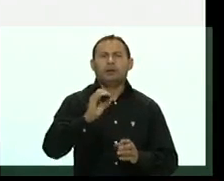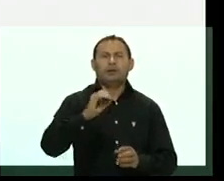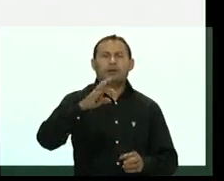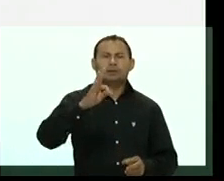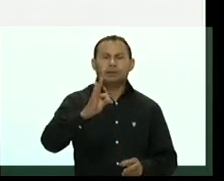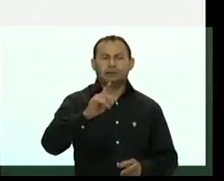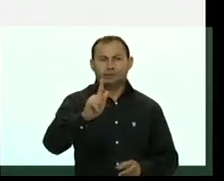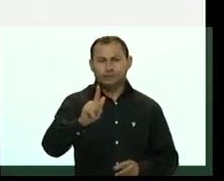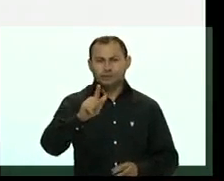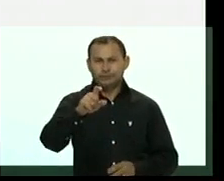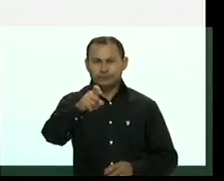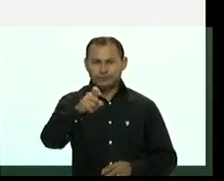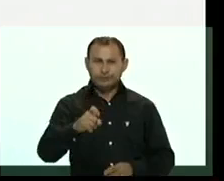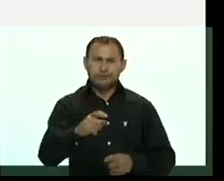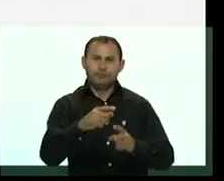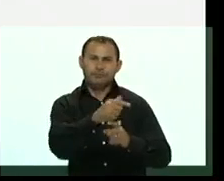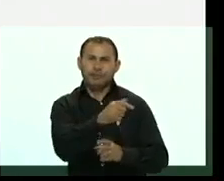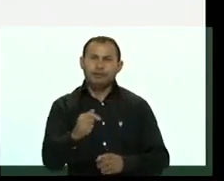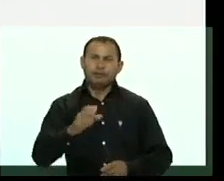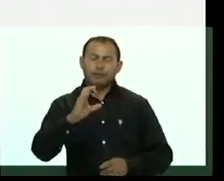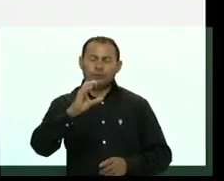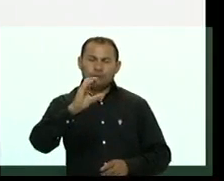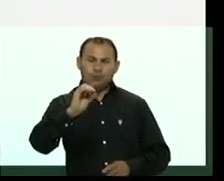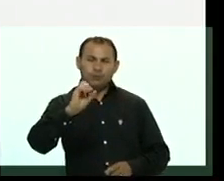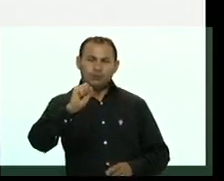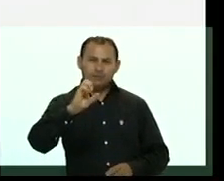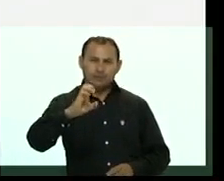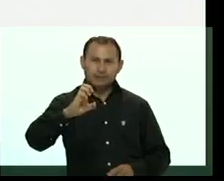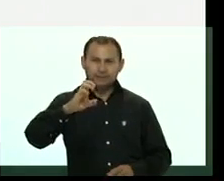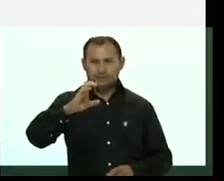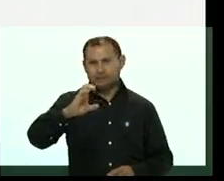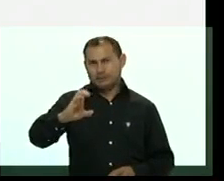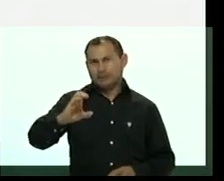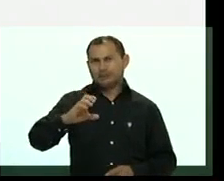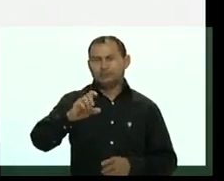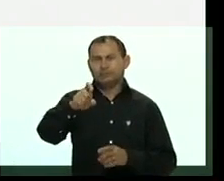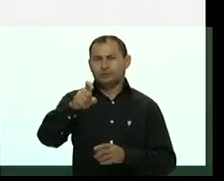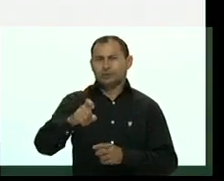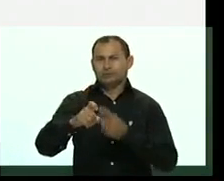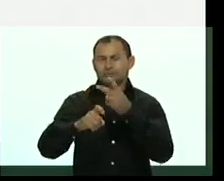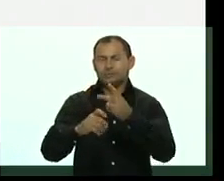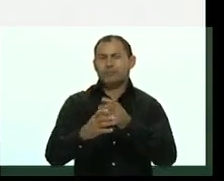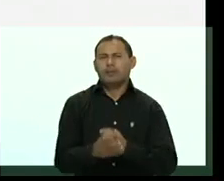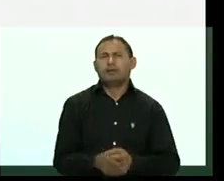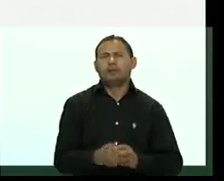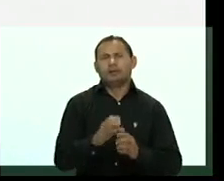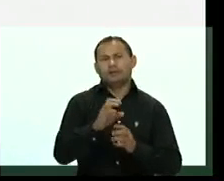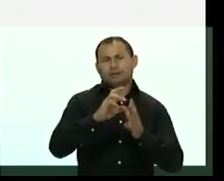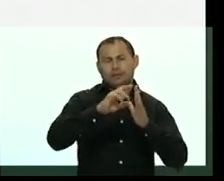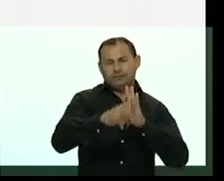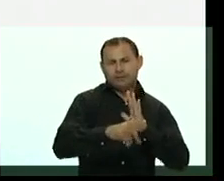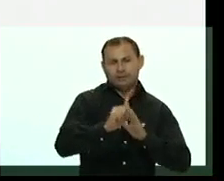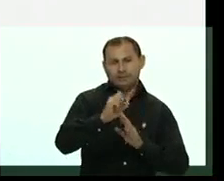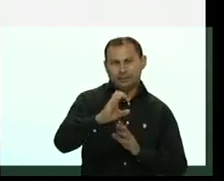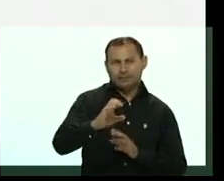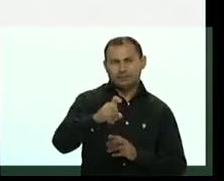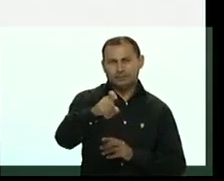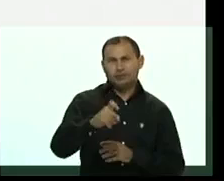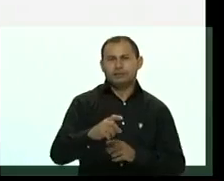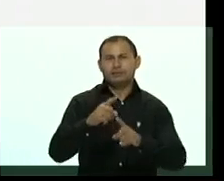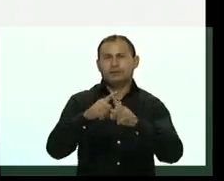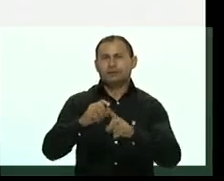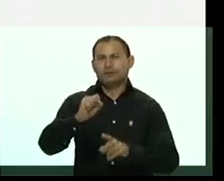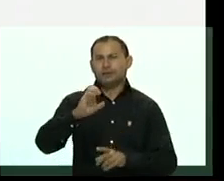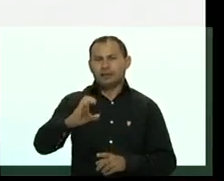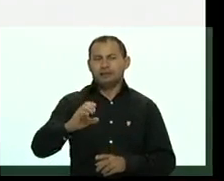de x menos cossecante ao quadrado de x. Derivada de secante de x vai ser secante de x